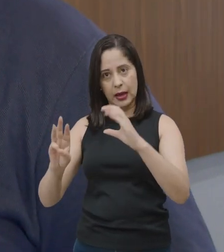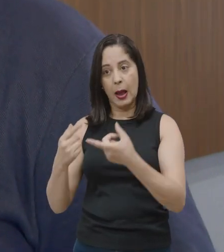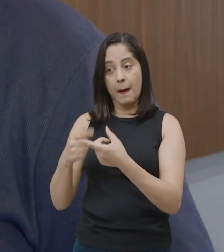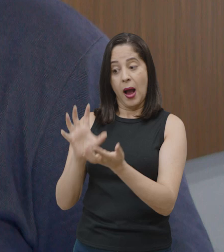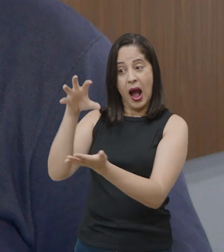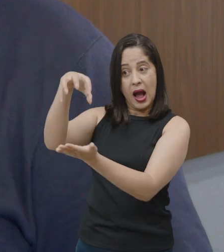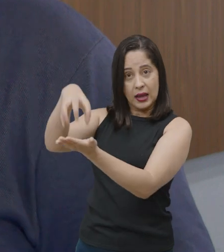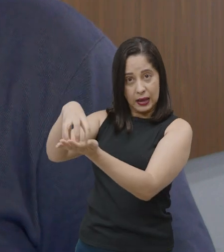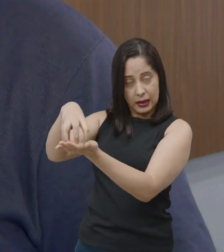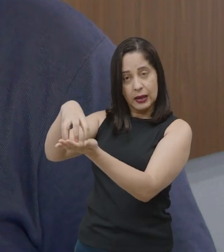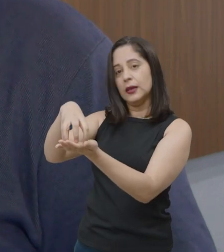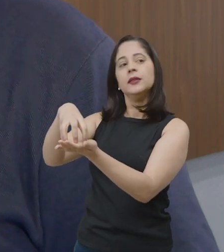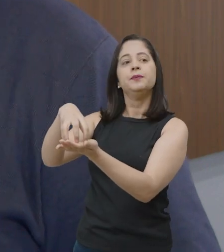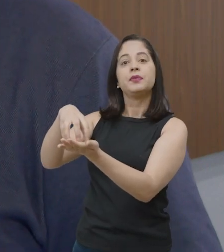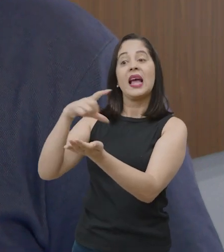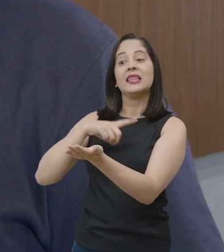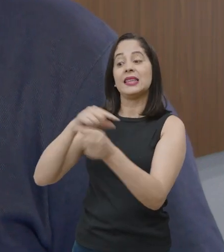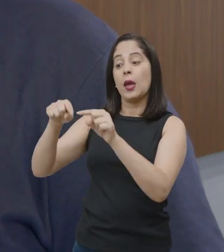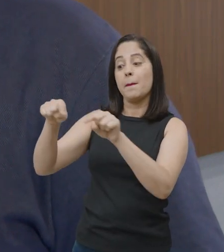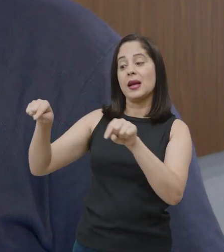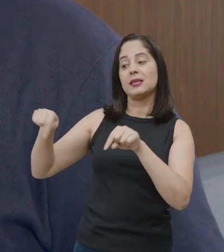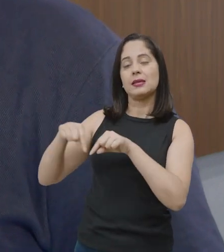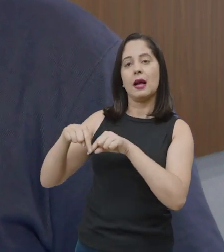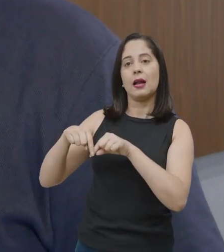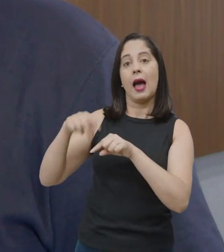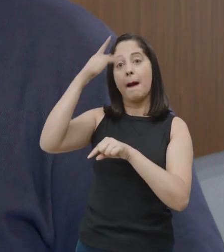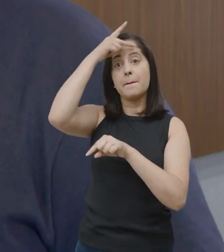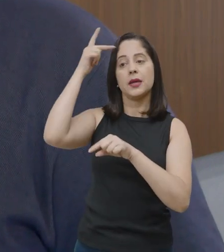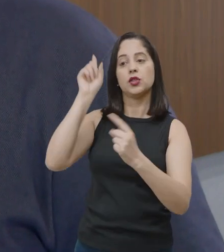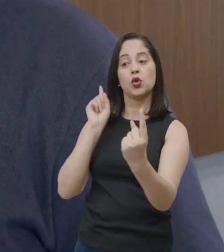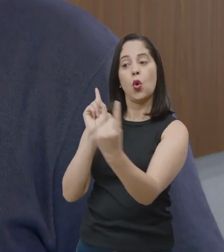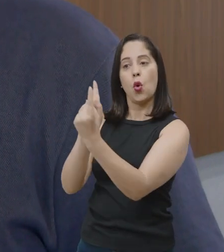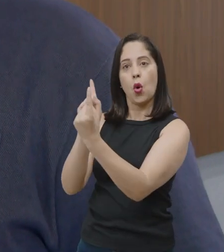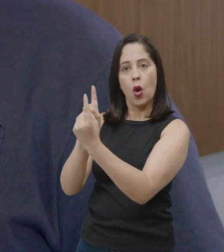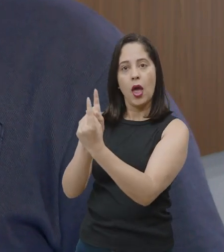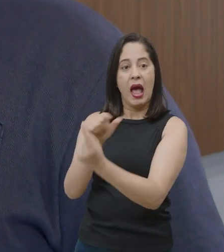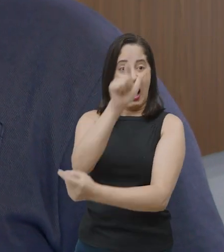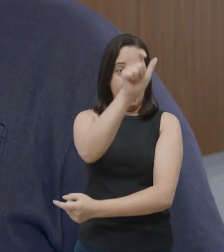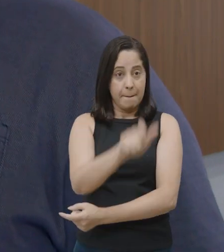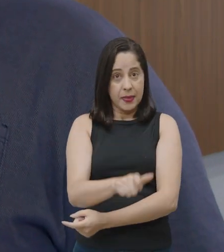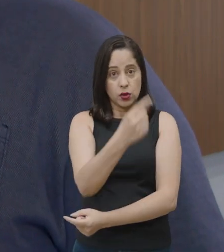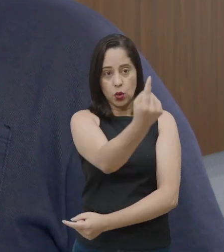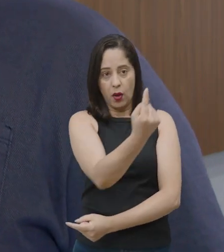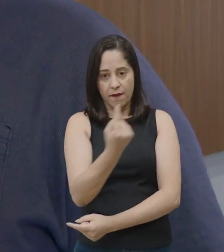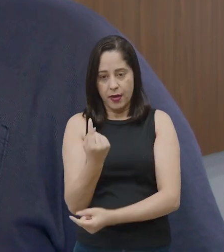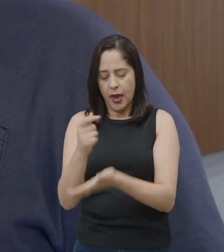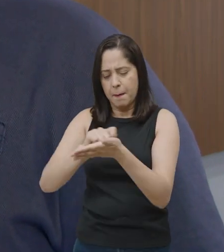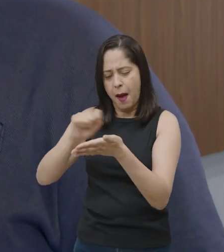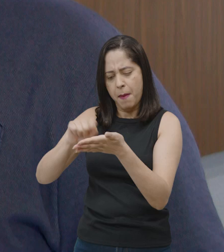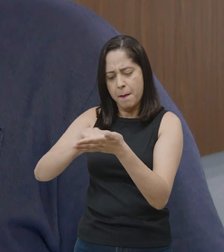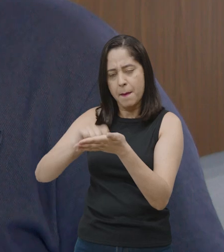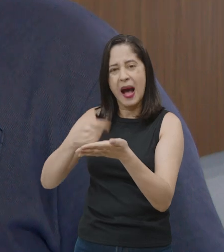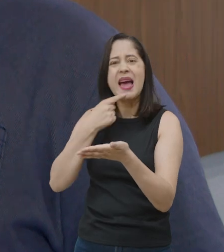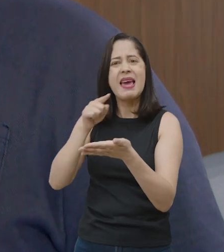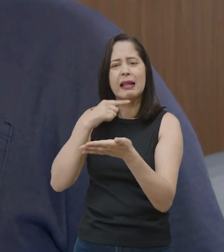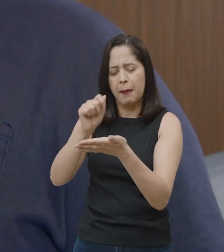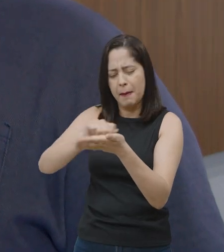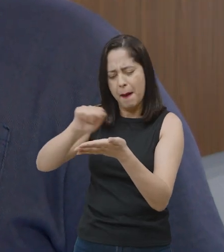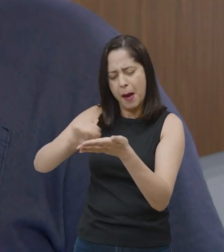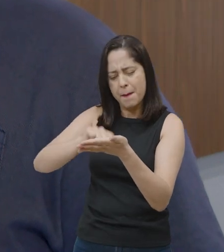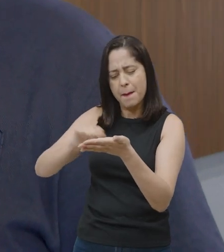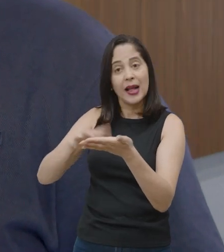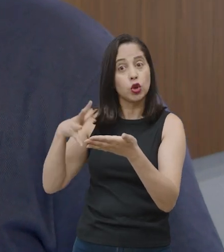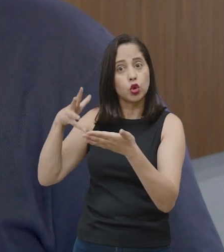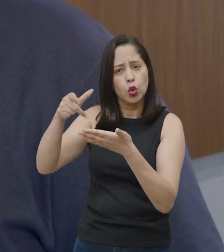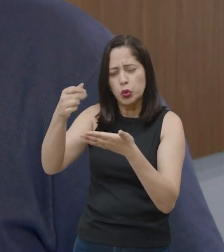ali da vigilância sanitária. Então tem uma sala lá onde a gente atende os munícipes, tem uma ficha onde ele pode refazer a reclamação, que